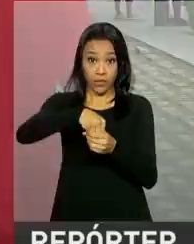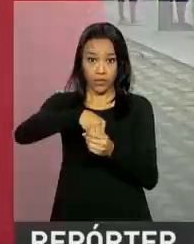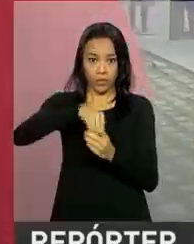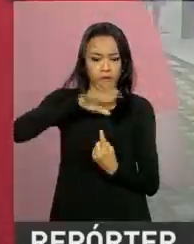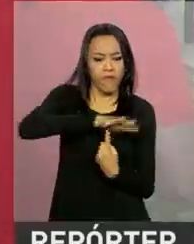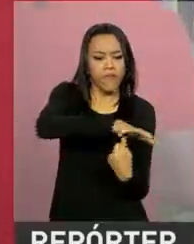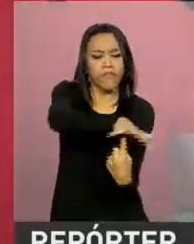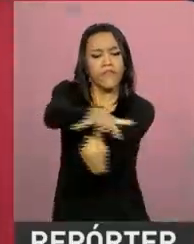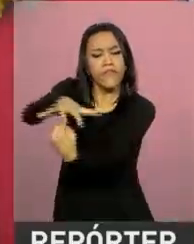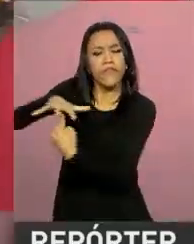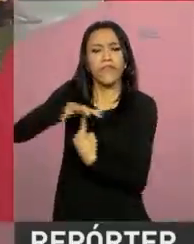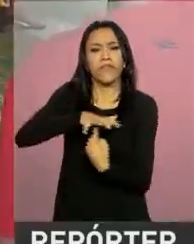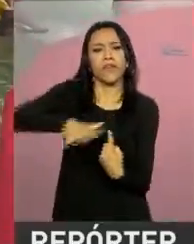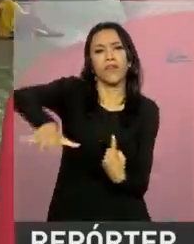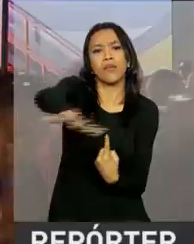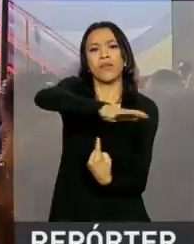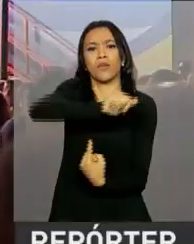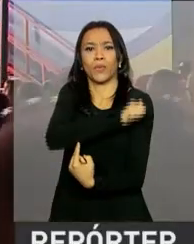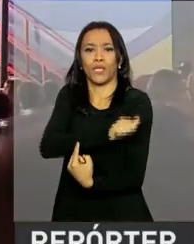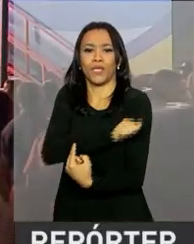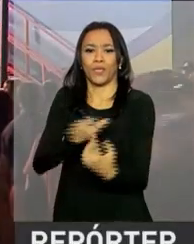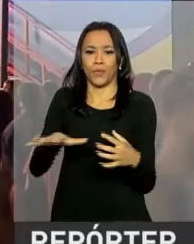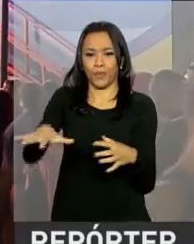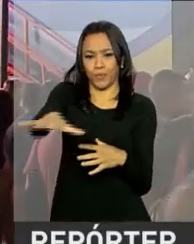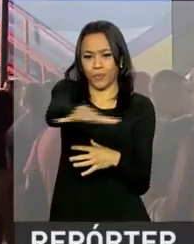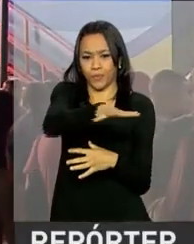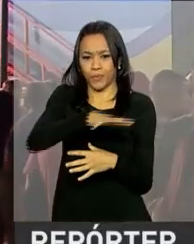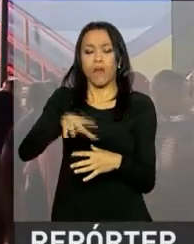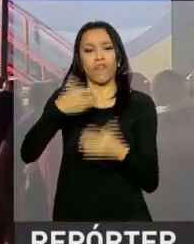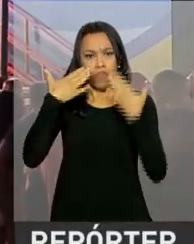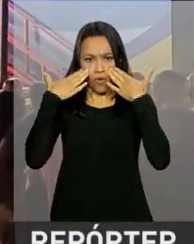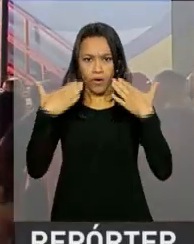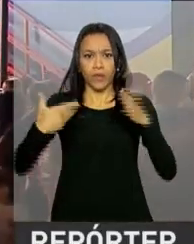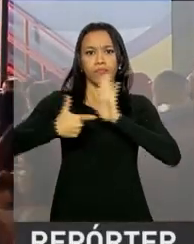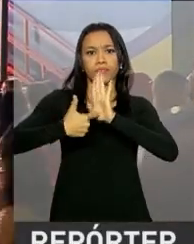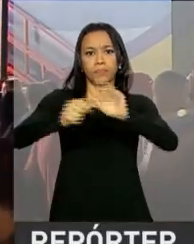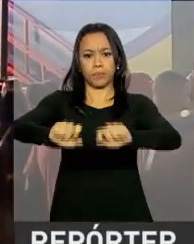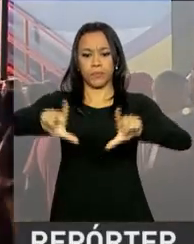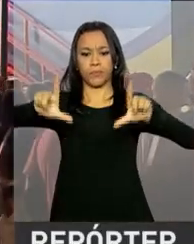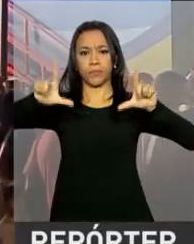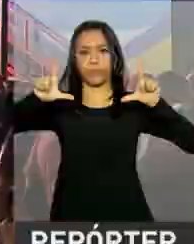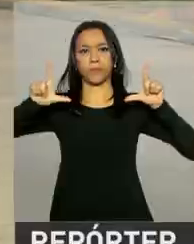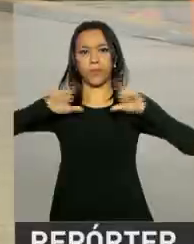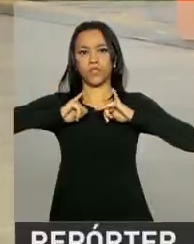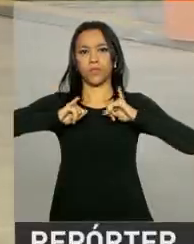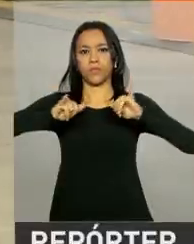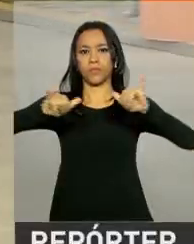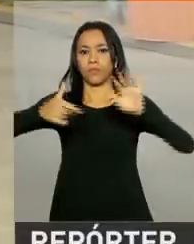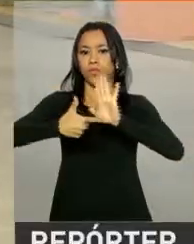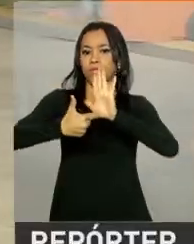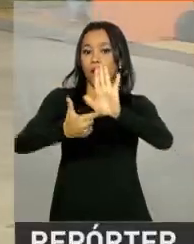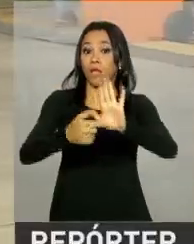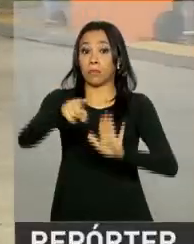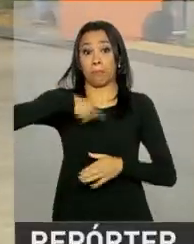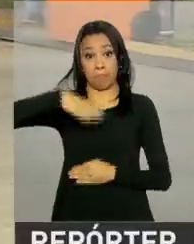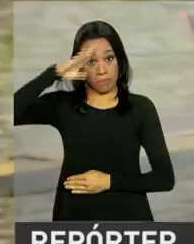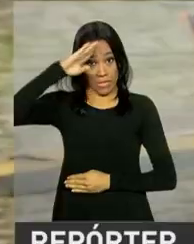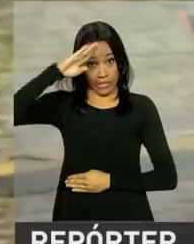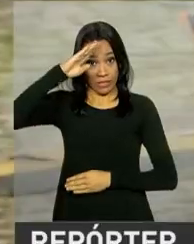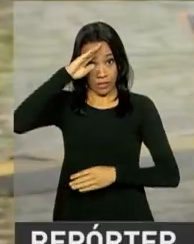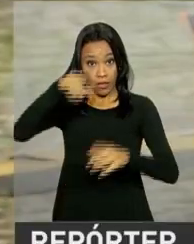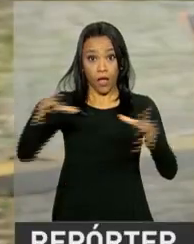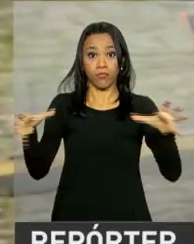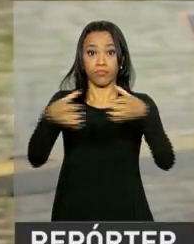portuária revitalizada do Rio de Janeiro, a cerimônia foi transmitida nos telões de alta definição. Militares das Forças